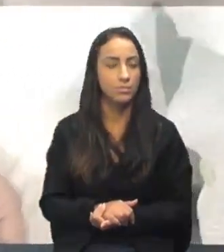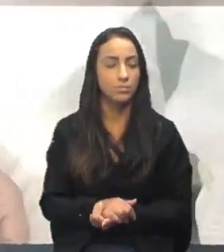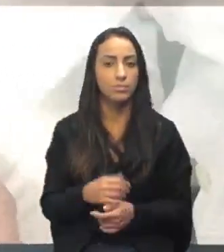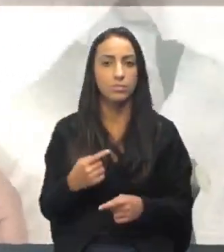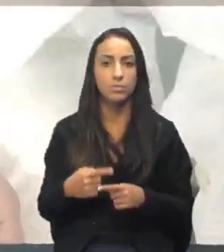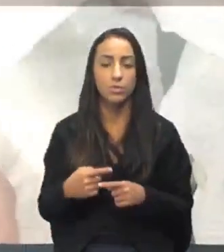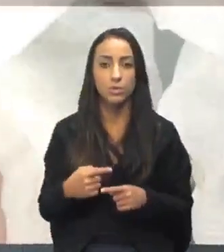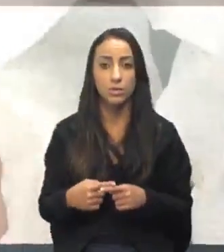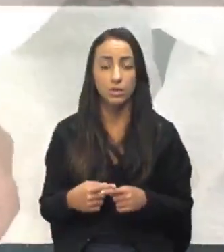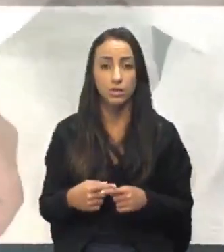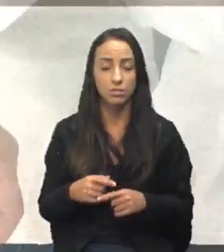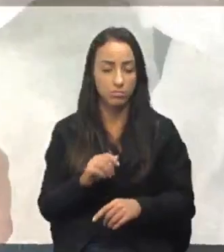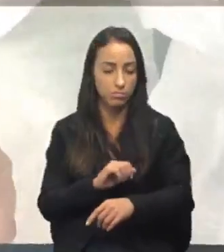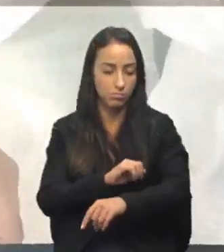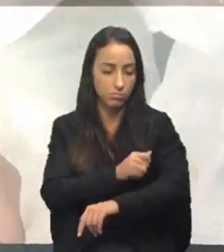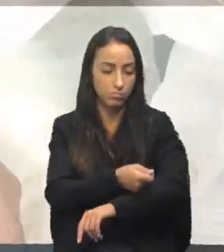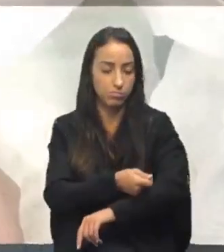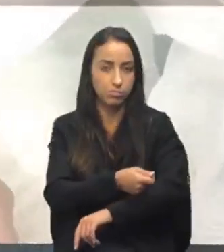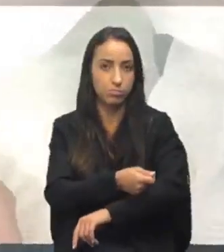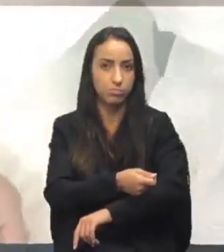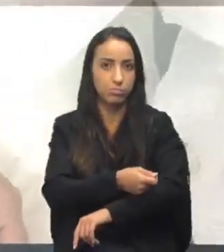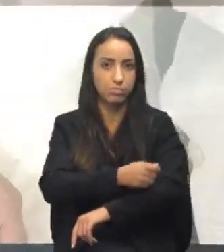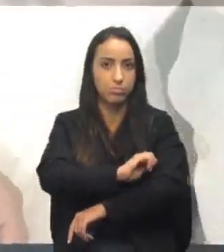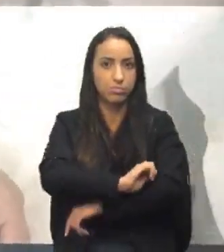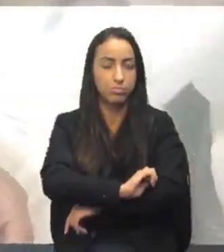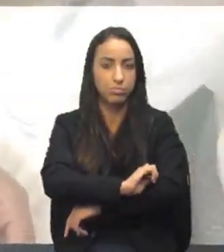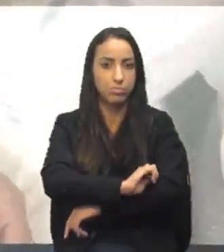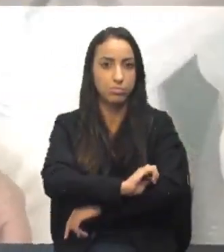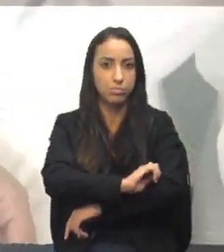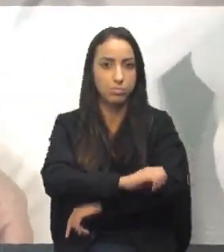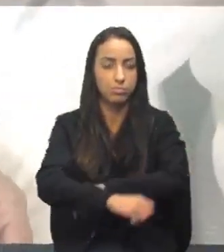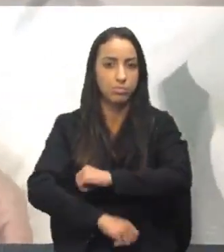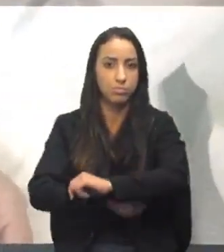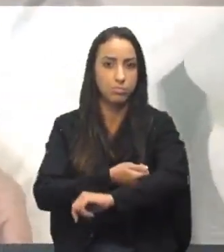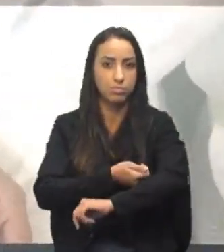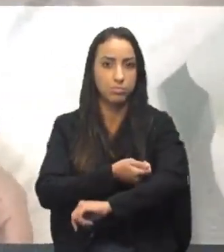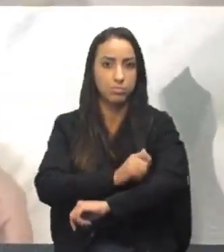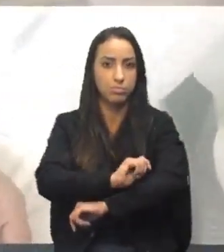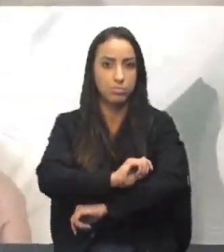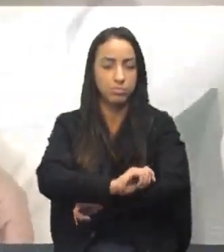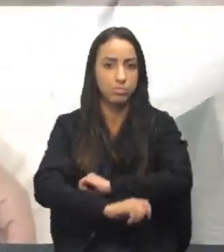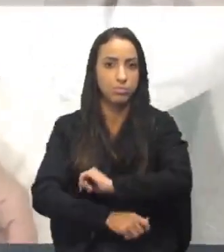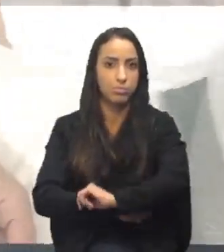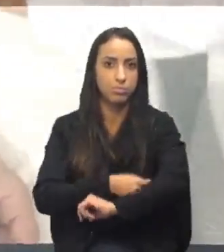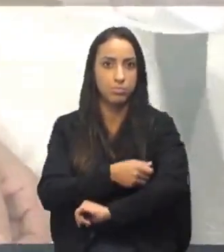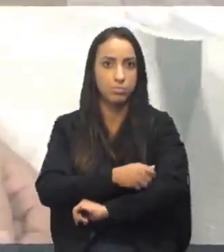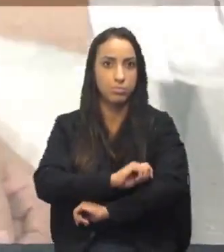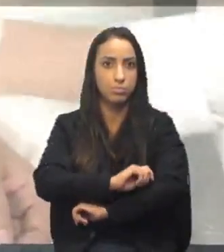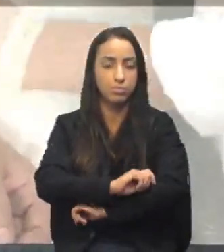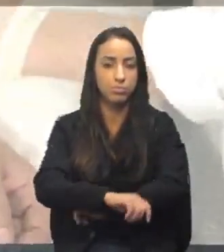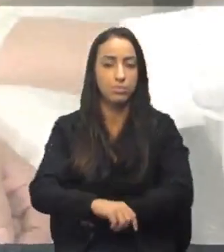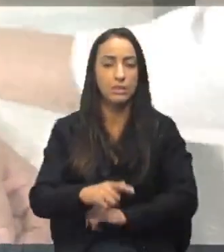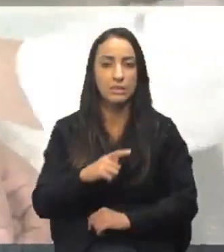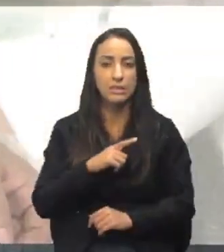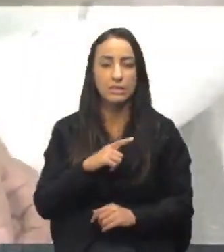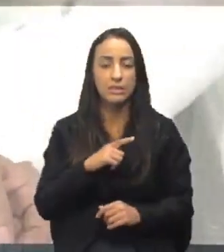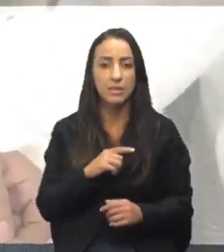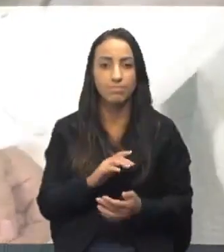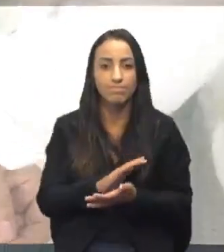porque quando você sobrepõe uma outra com um ângulo de 180 graus, você vai exercer uma certa